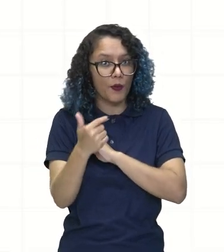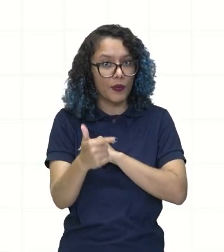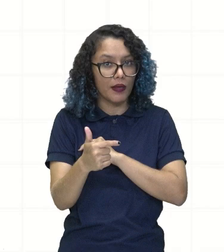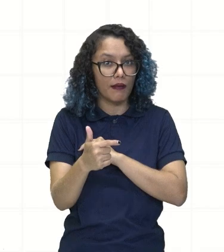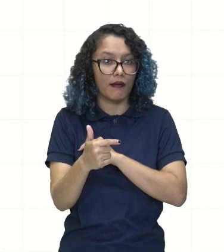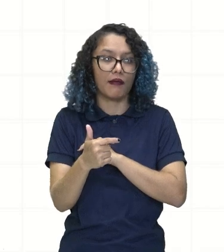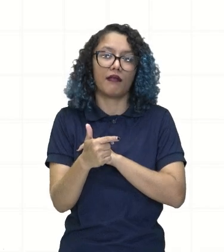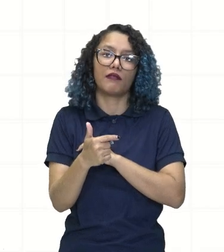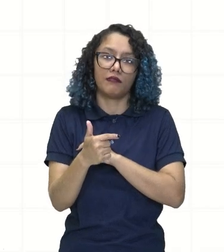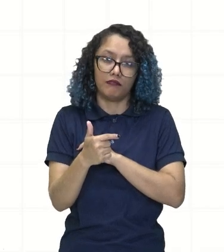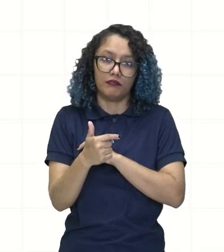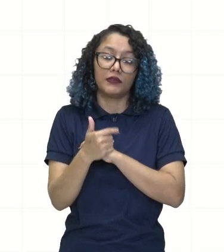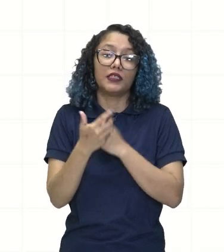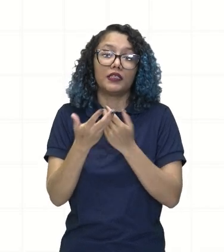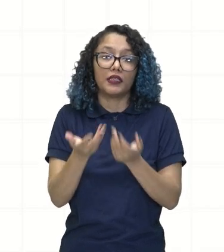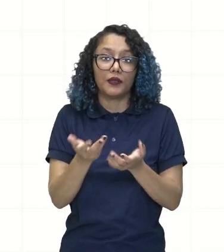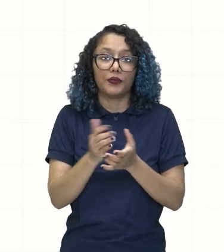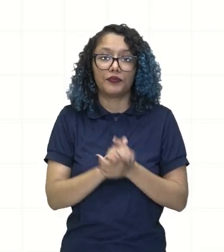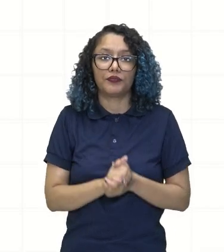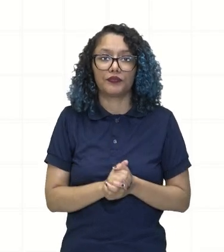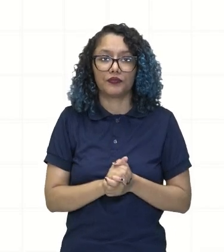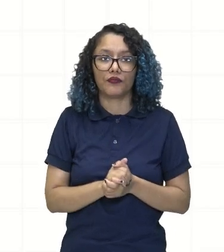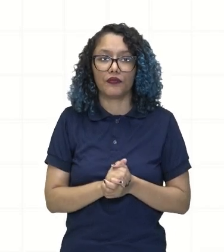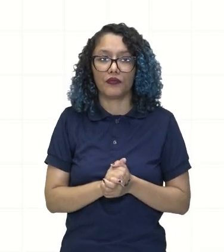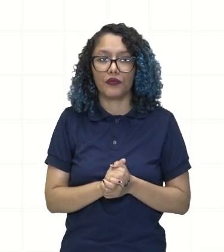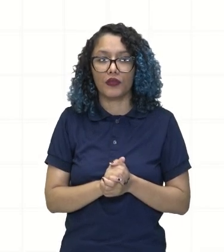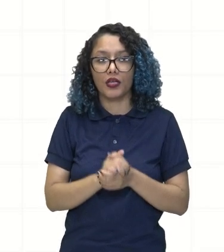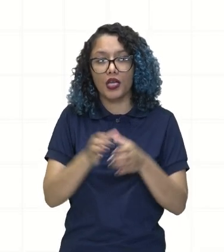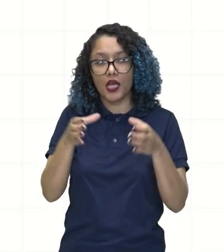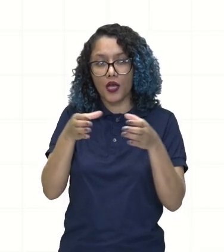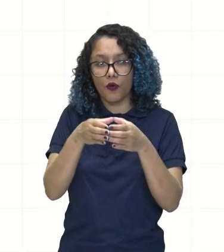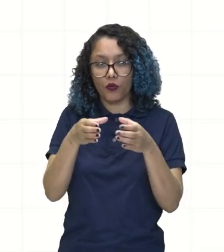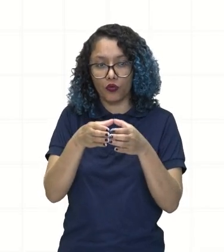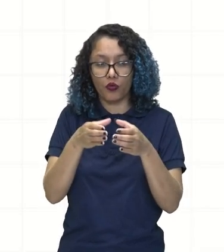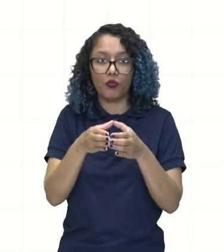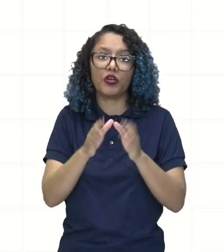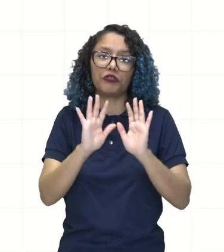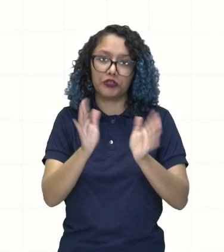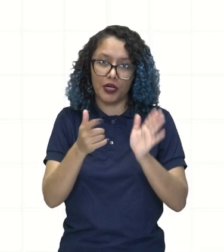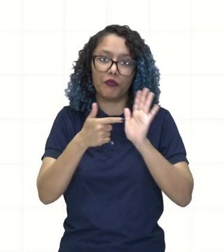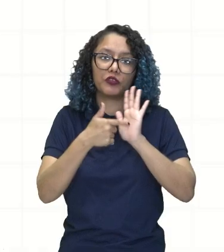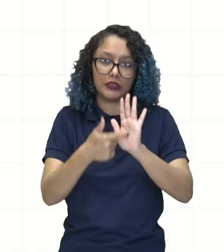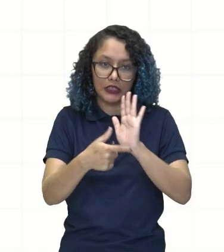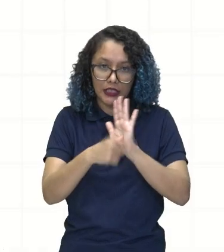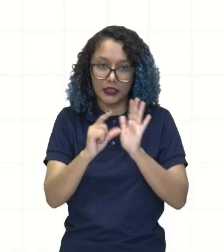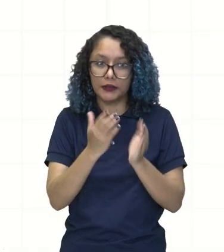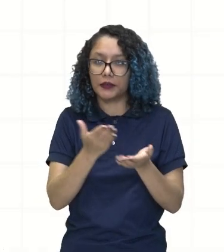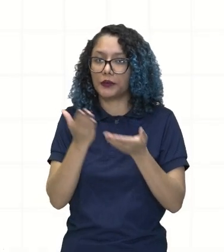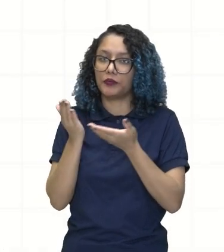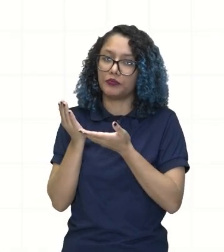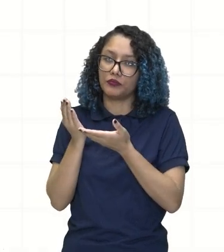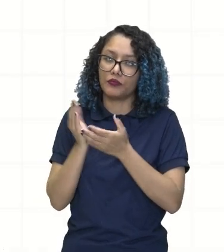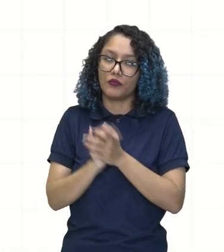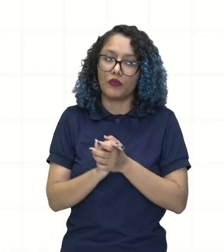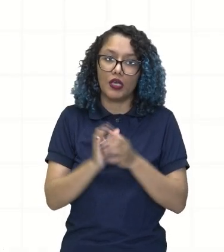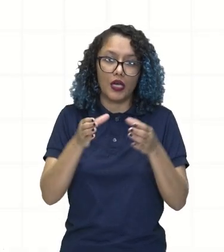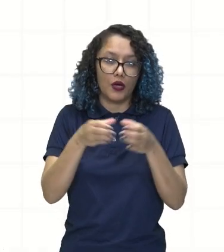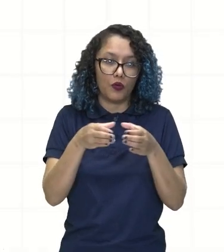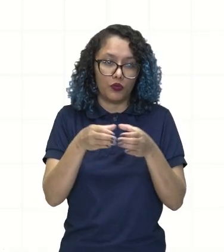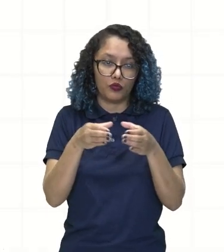Então aí vai ser o quê? Vai ser o mesmo conjunto que a gente acabou de ver aqui, ó, que eram os